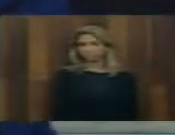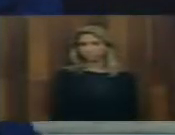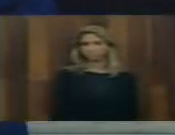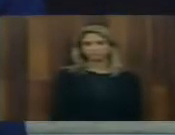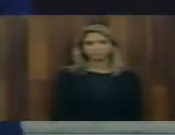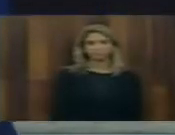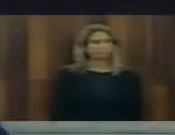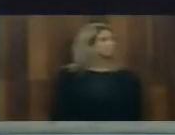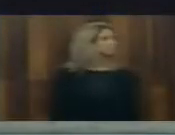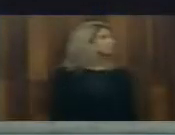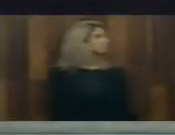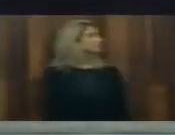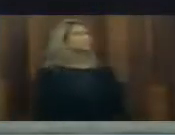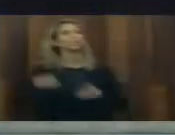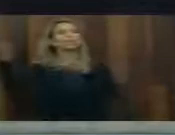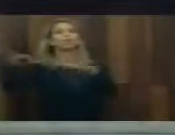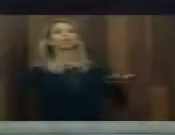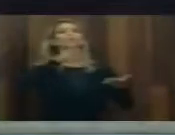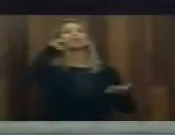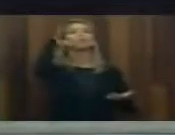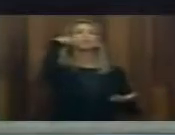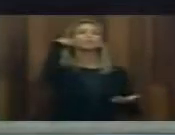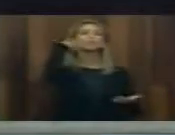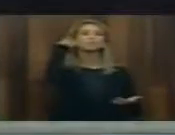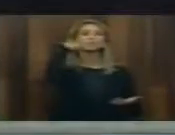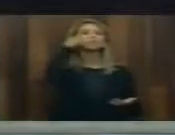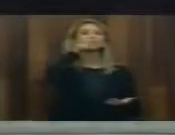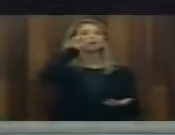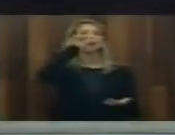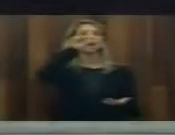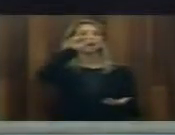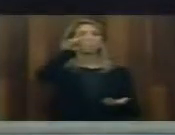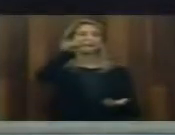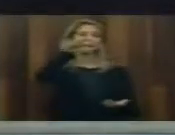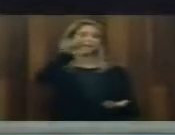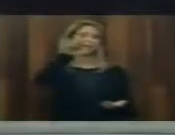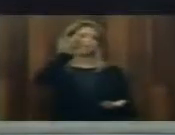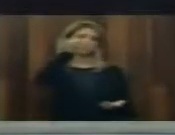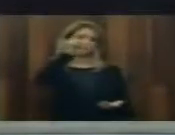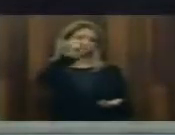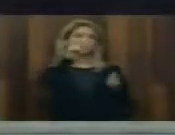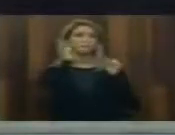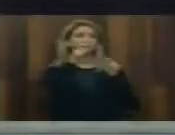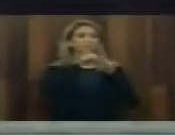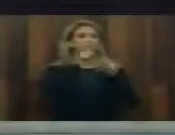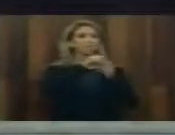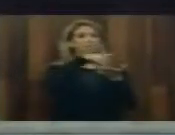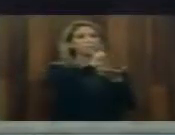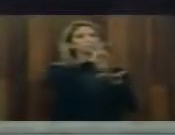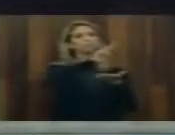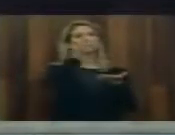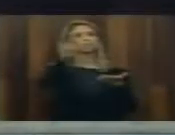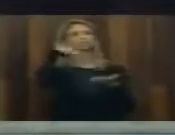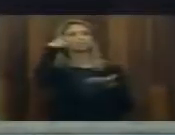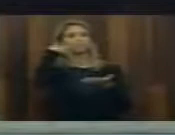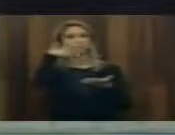Peço à vereadora Alexandra Codesso, primeira secretária, que faça a chamada regimental da sessão